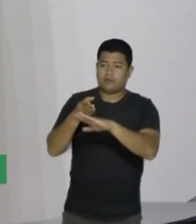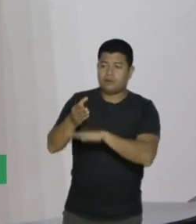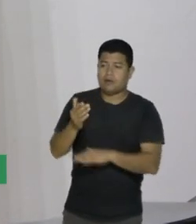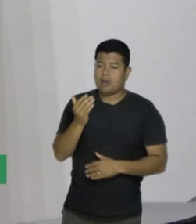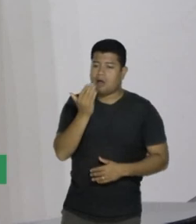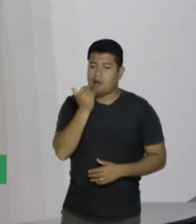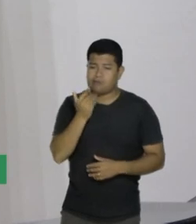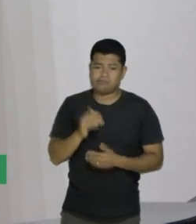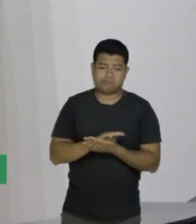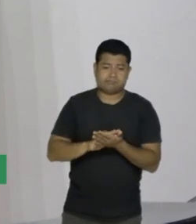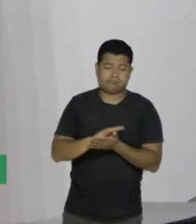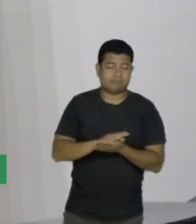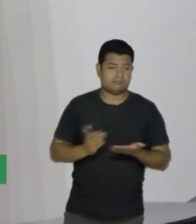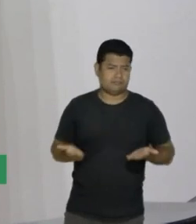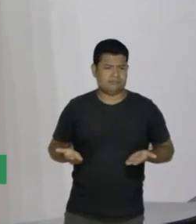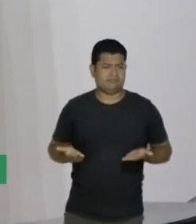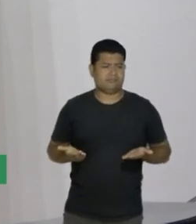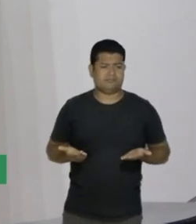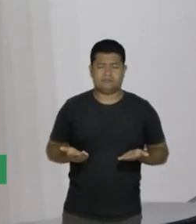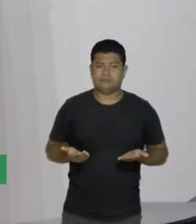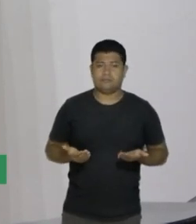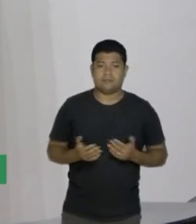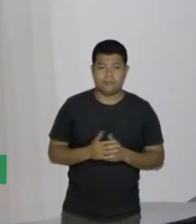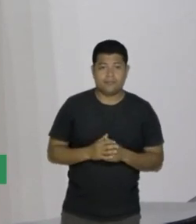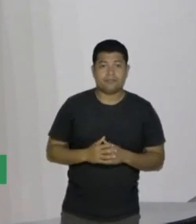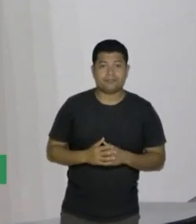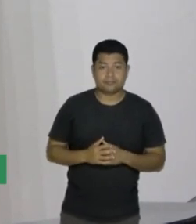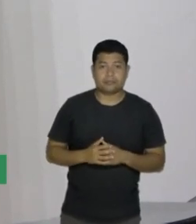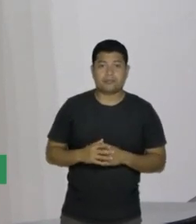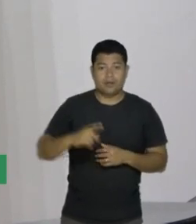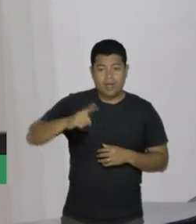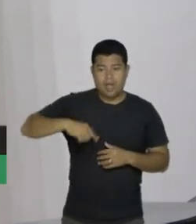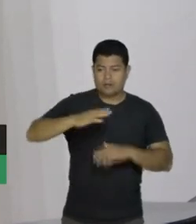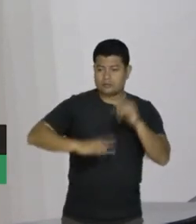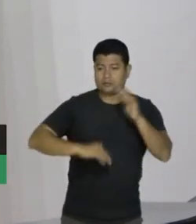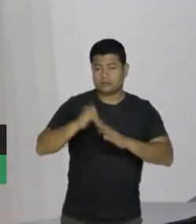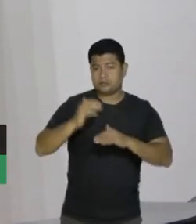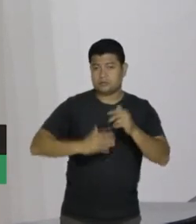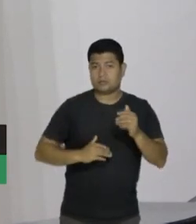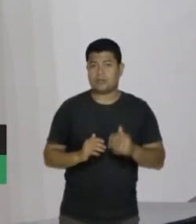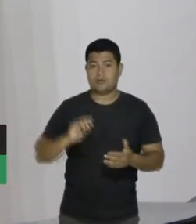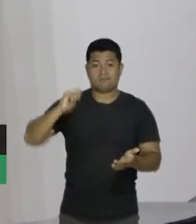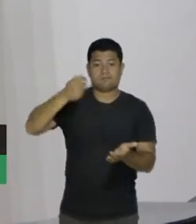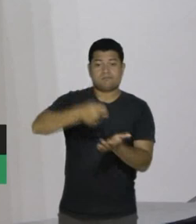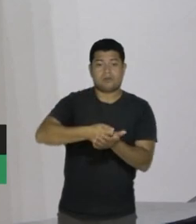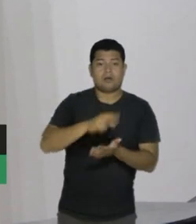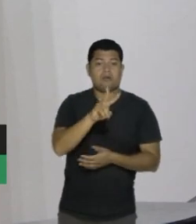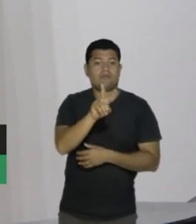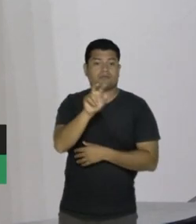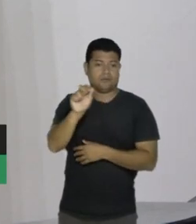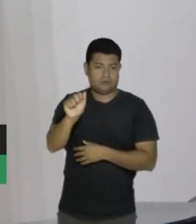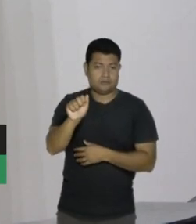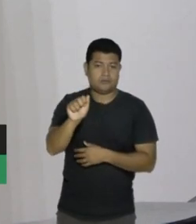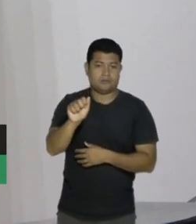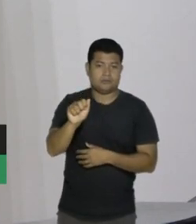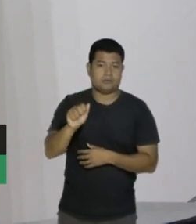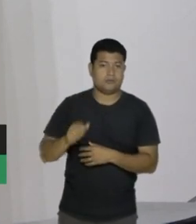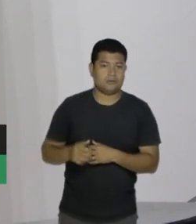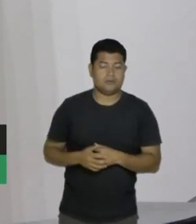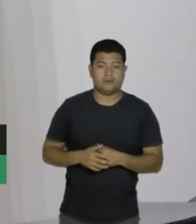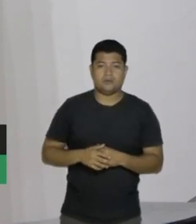essas práticas que não refletem apenas do Pague no pagamento de um vale-refeição Digno mas também